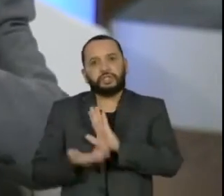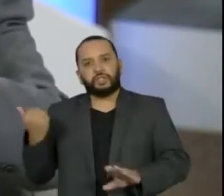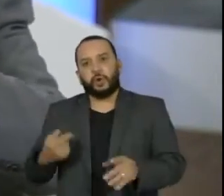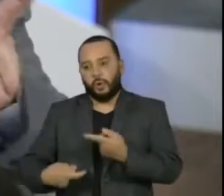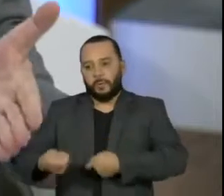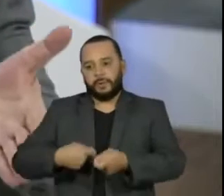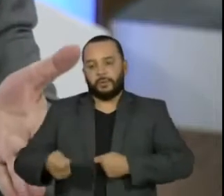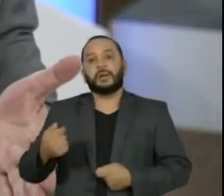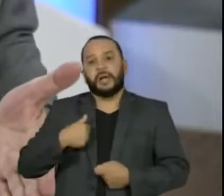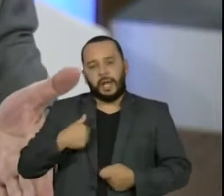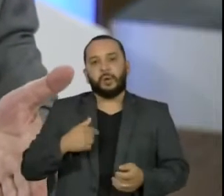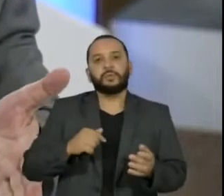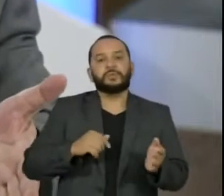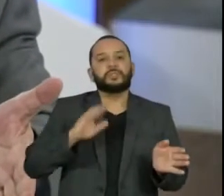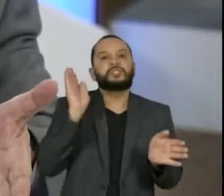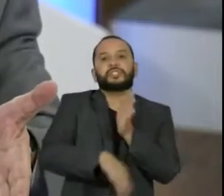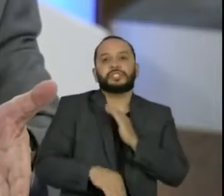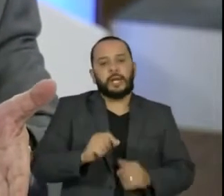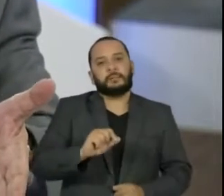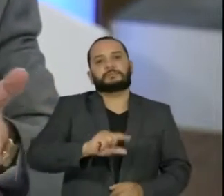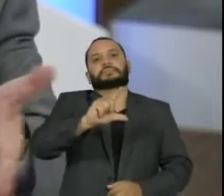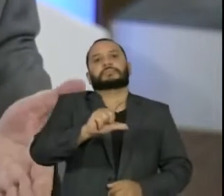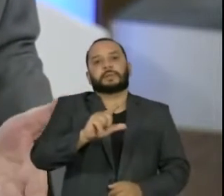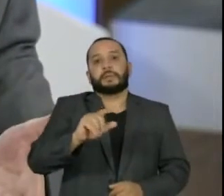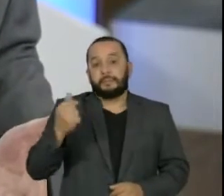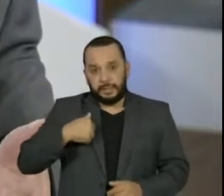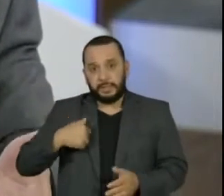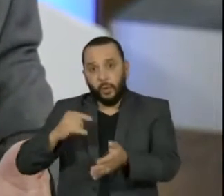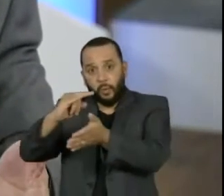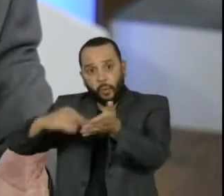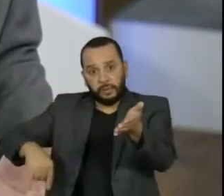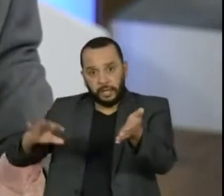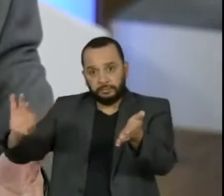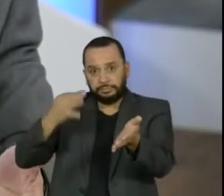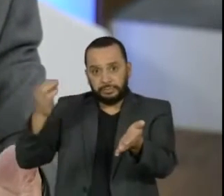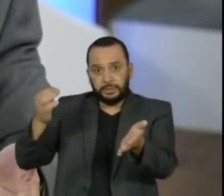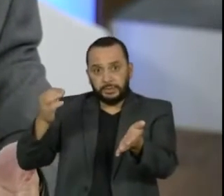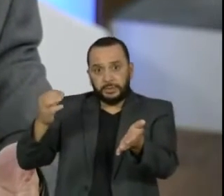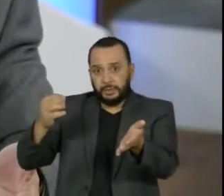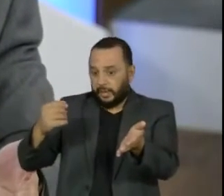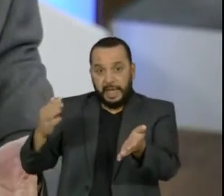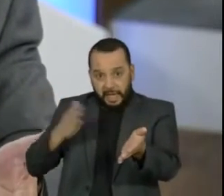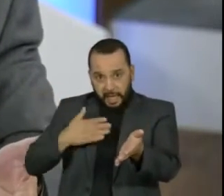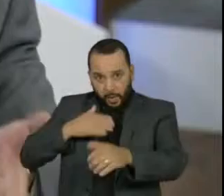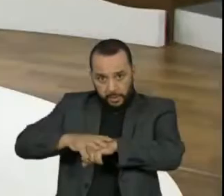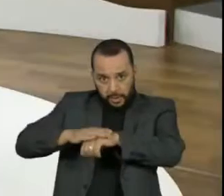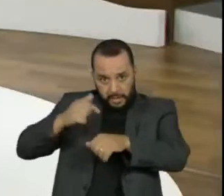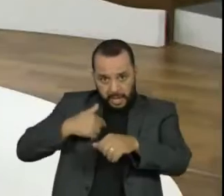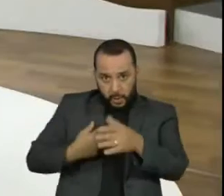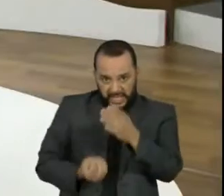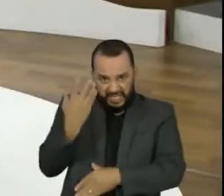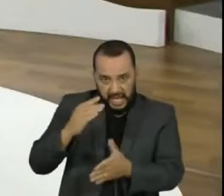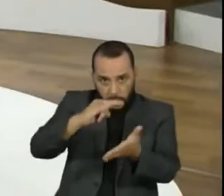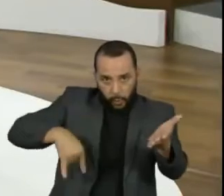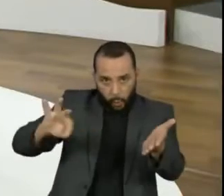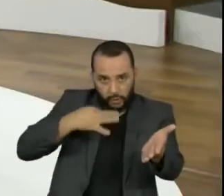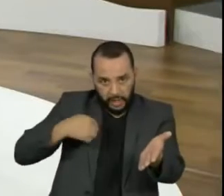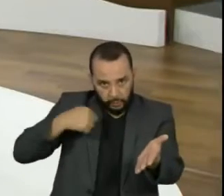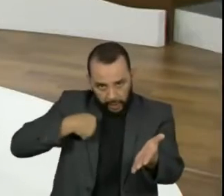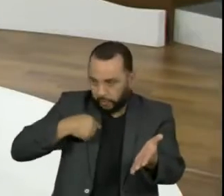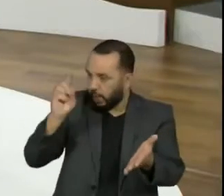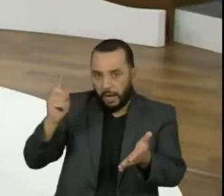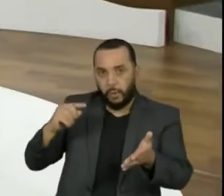Mas eu estou cumprindo um contrato que eu peguei. Eu não fiz contrato com o ônibus. Né? E quando o ônibus estava